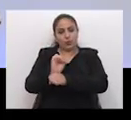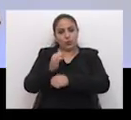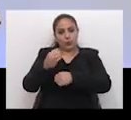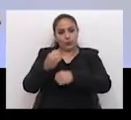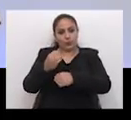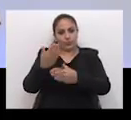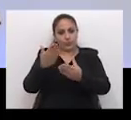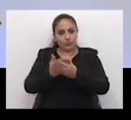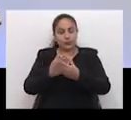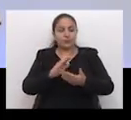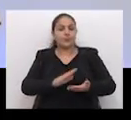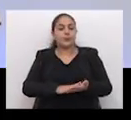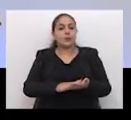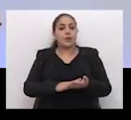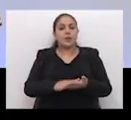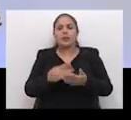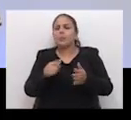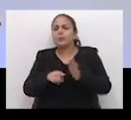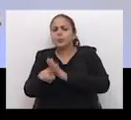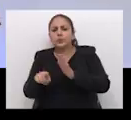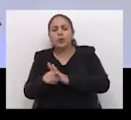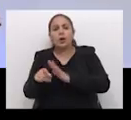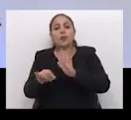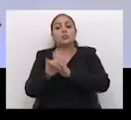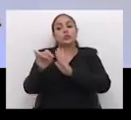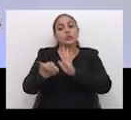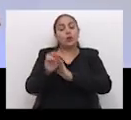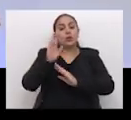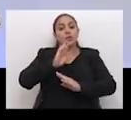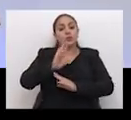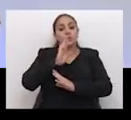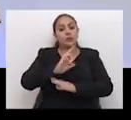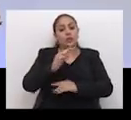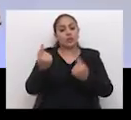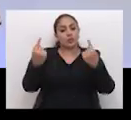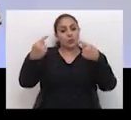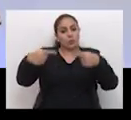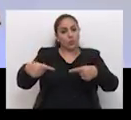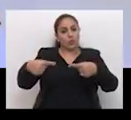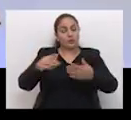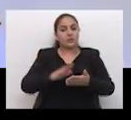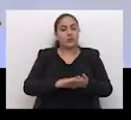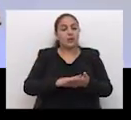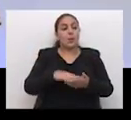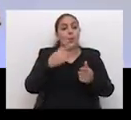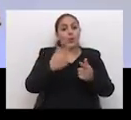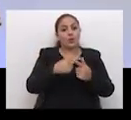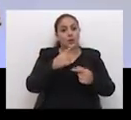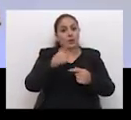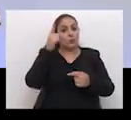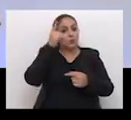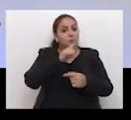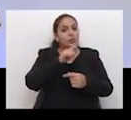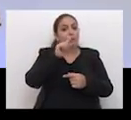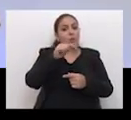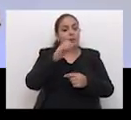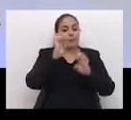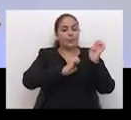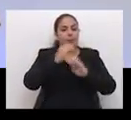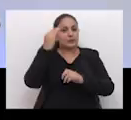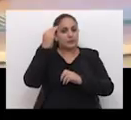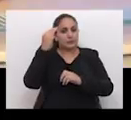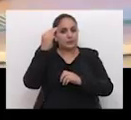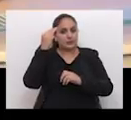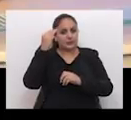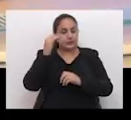do serviço questionava o edital e o resultado da concorrência, que declarou vencedor uma empresa de Santa Cruz do